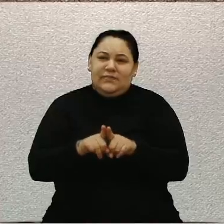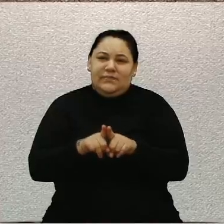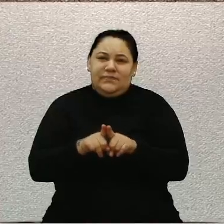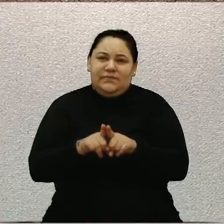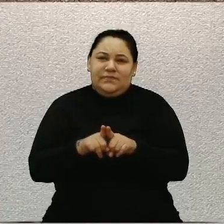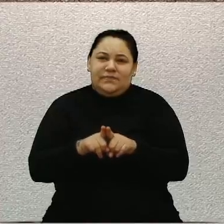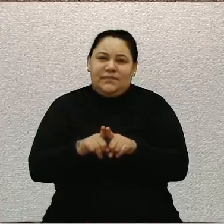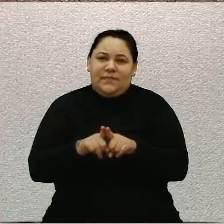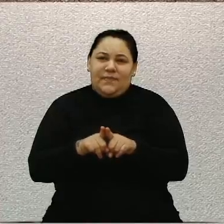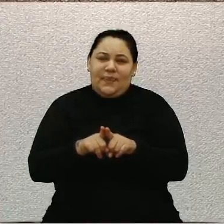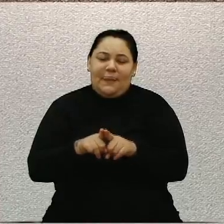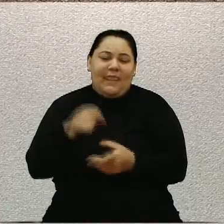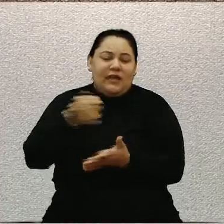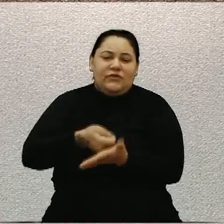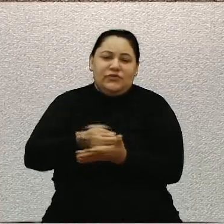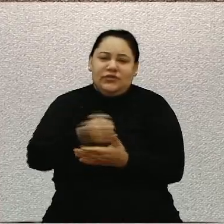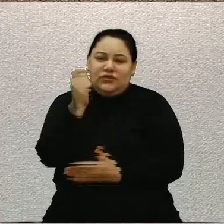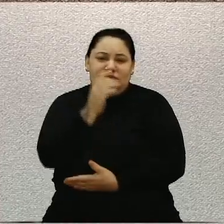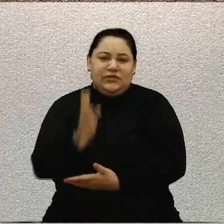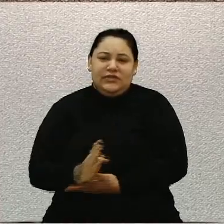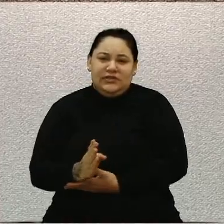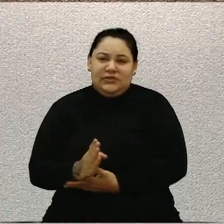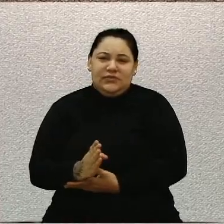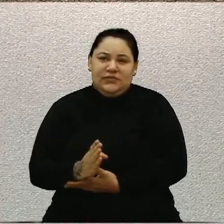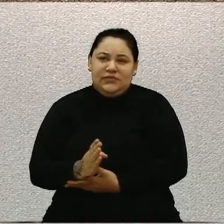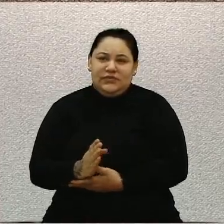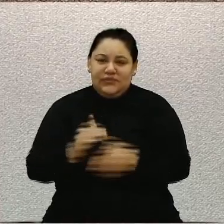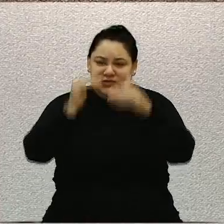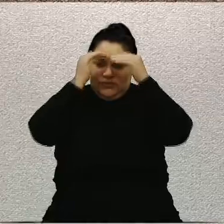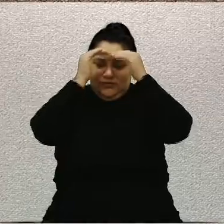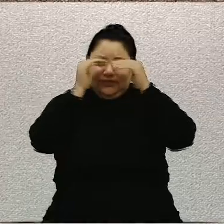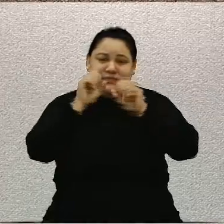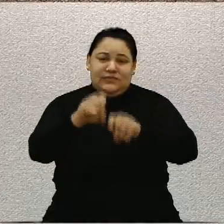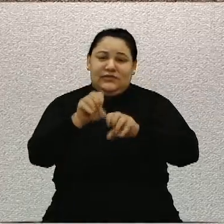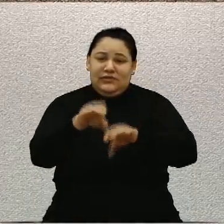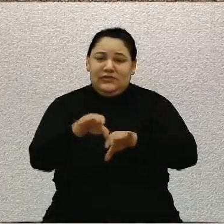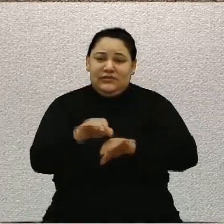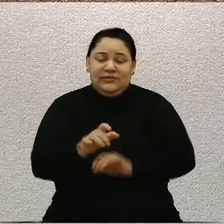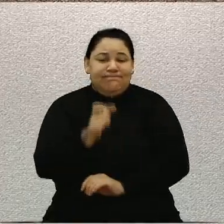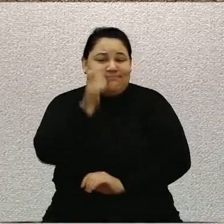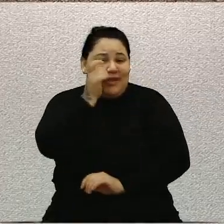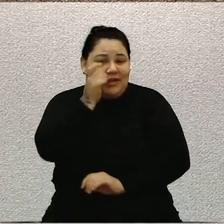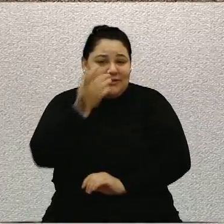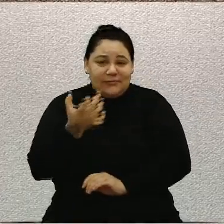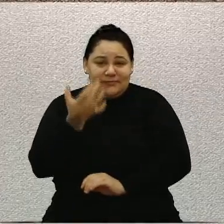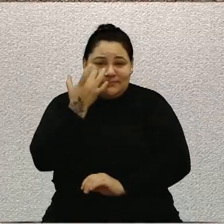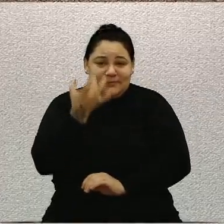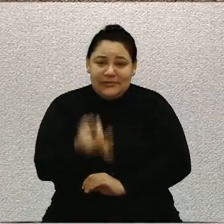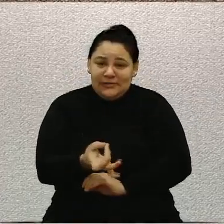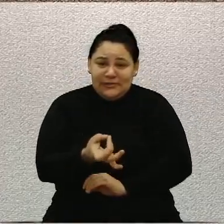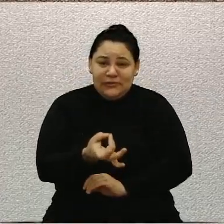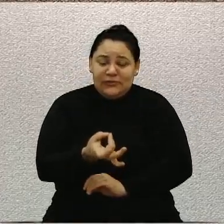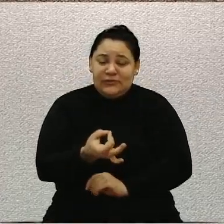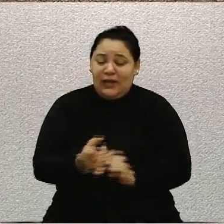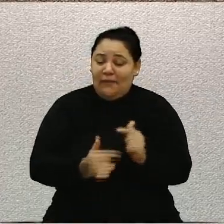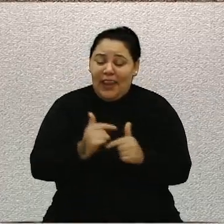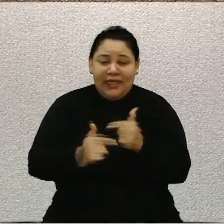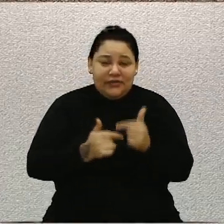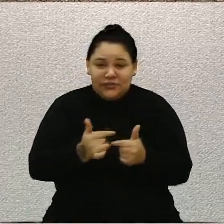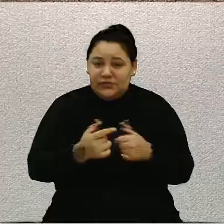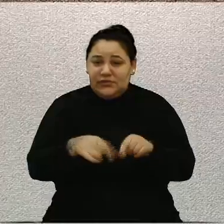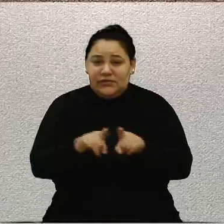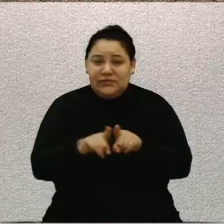eu acho que a luta do Brasil tem que ser por educação realmente, alertando, se trabalhando para